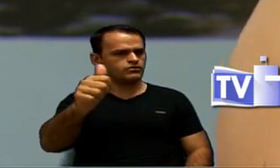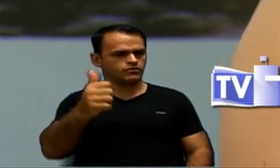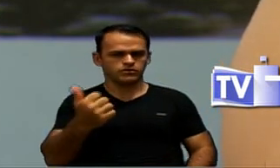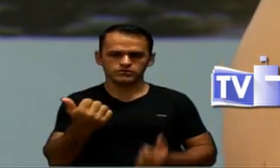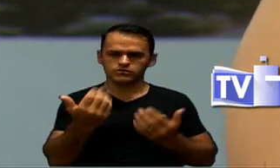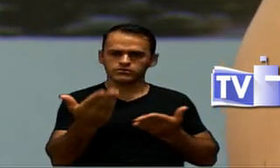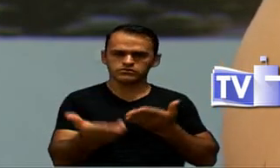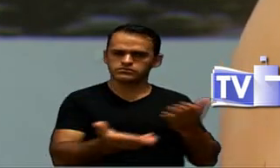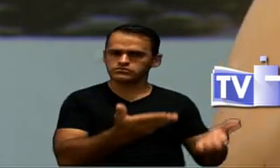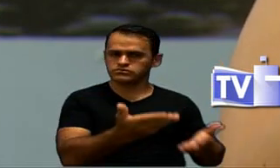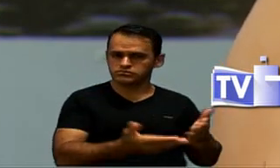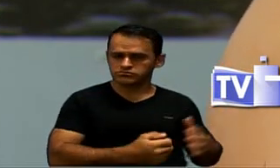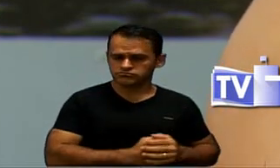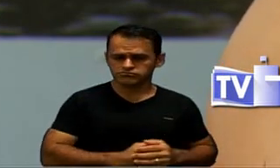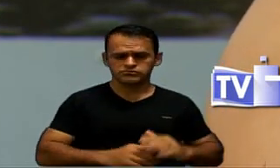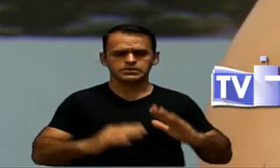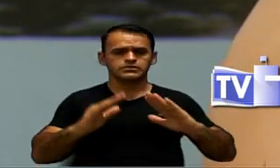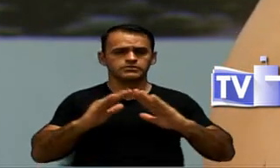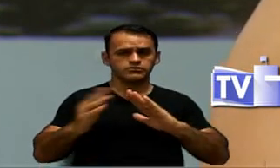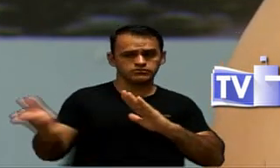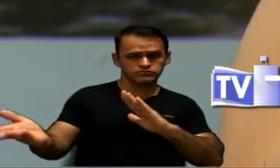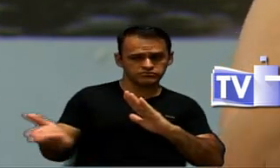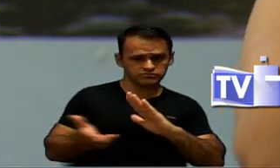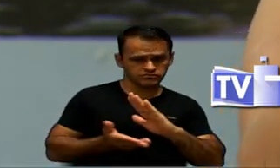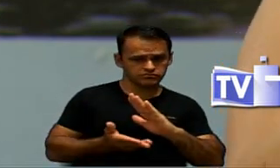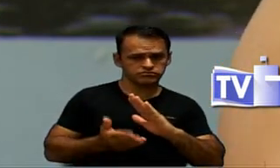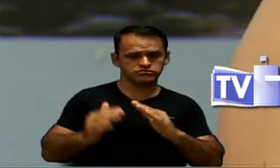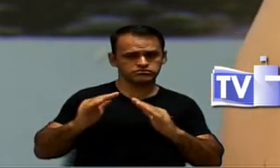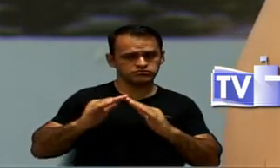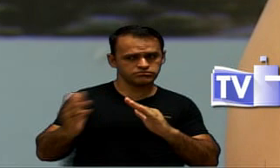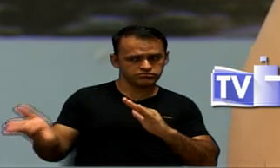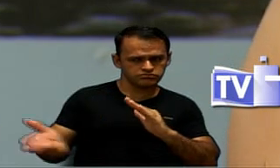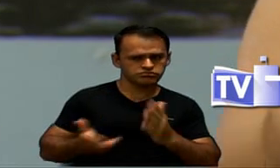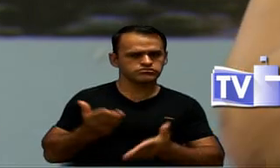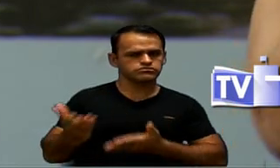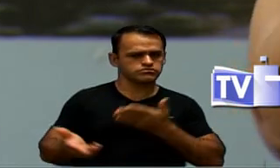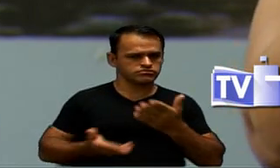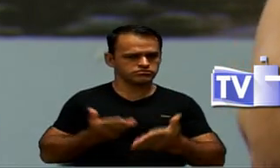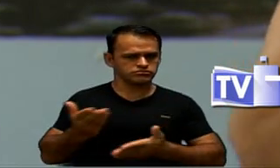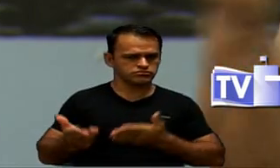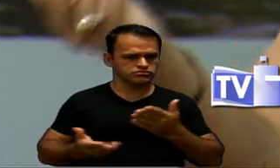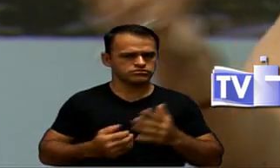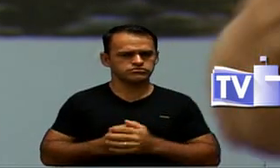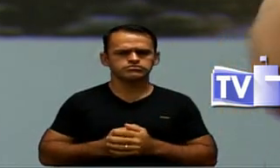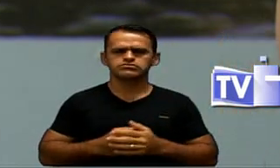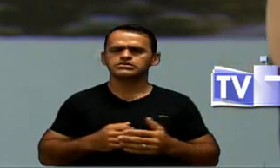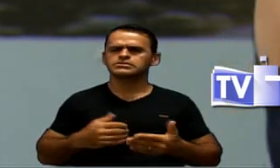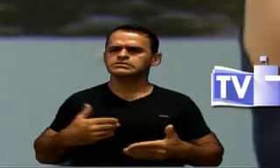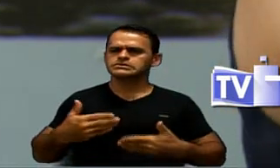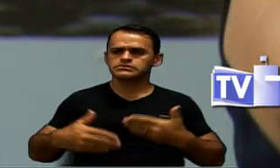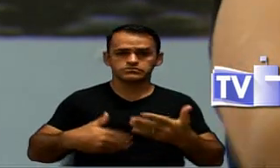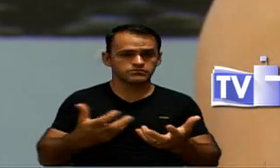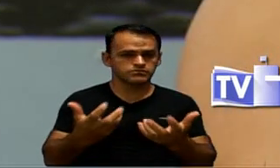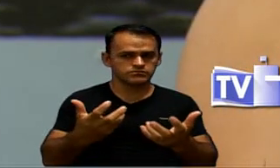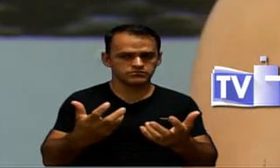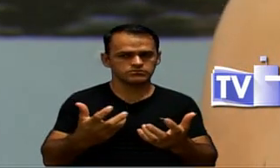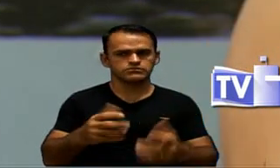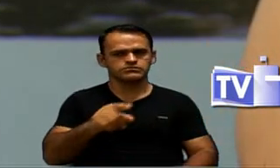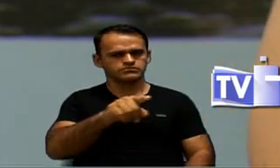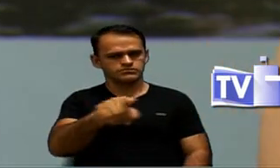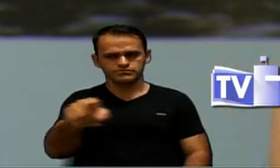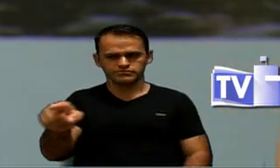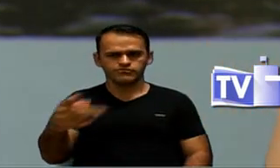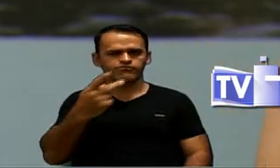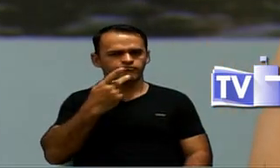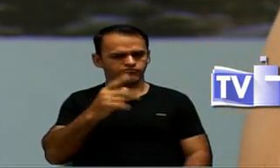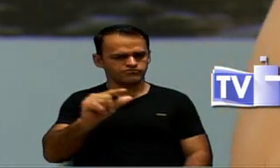E a Casa Abrigo, Valquíria Rocha, que é aqui mantida pelo SIM, depois ela, eu queria depois dar a fala para elas falarem um pouquinho,